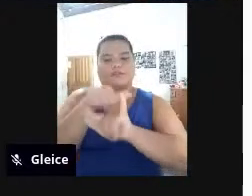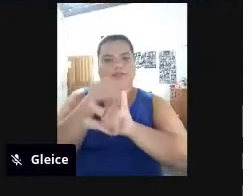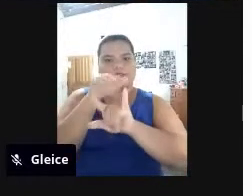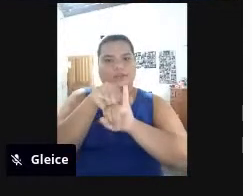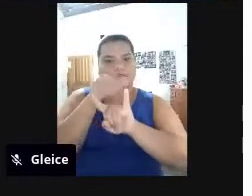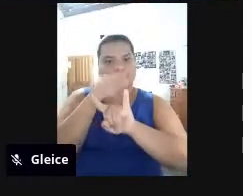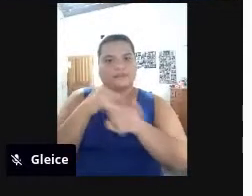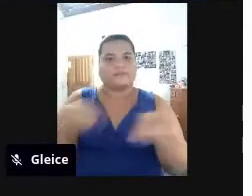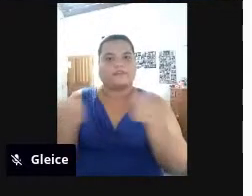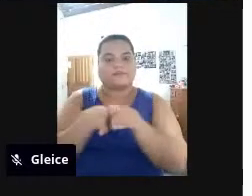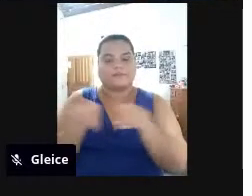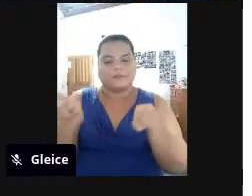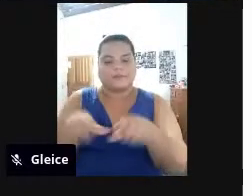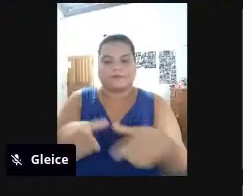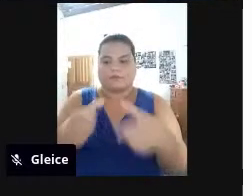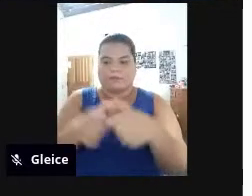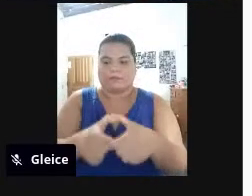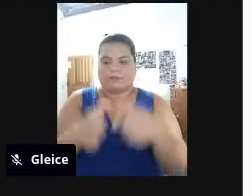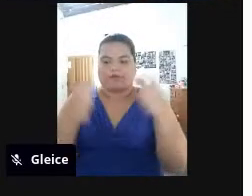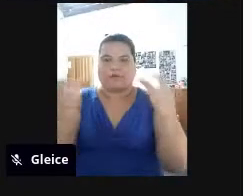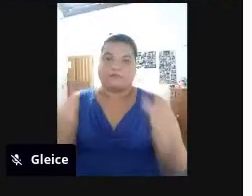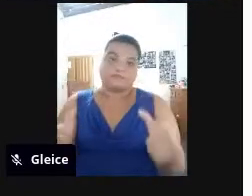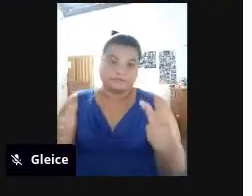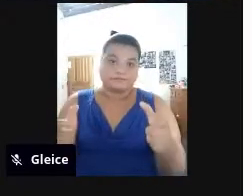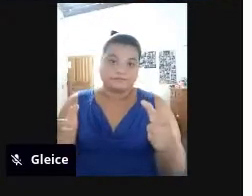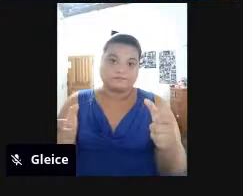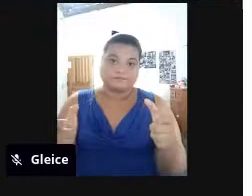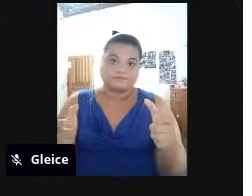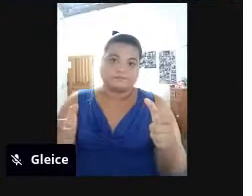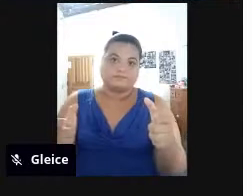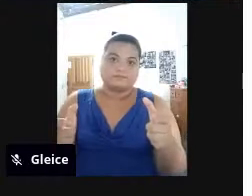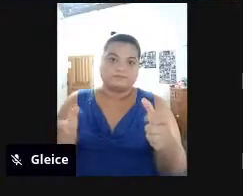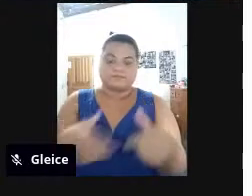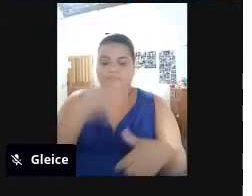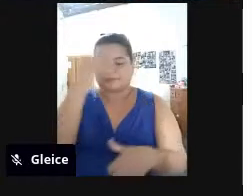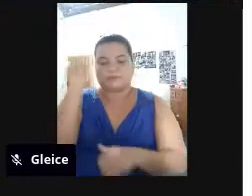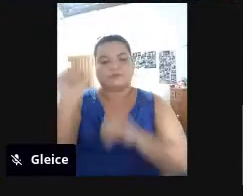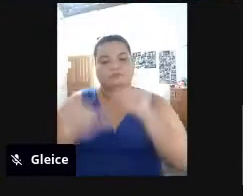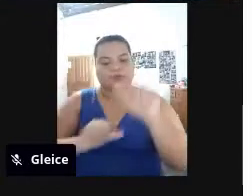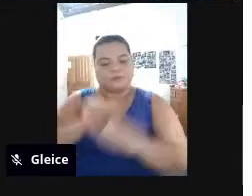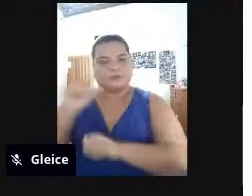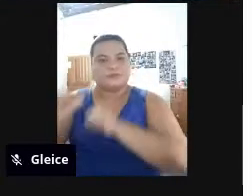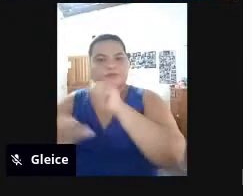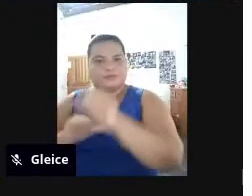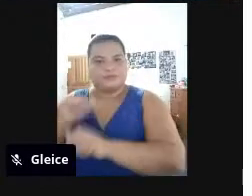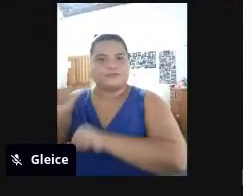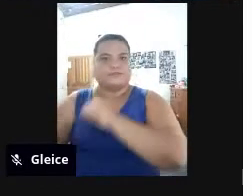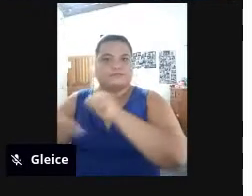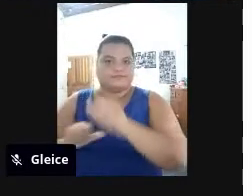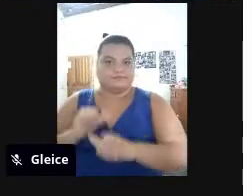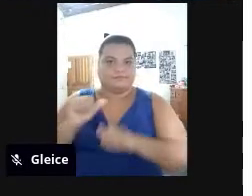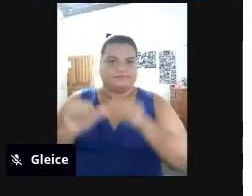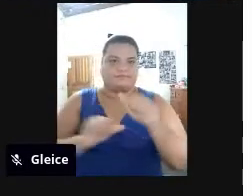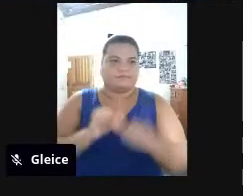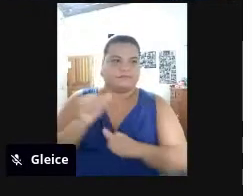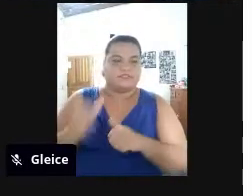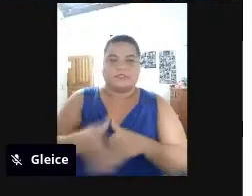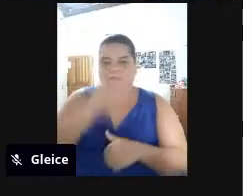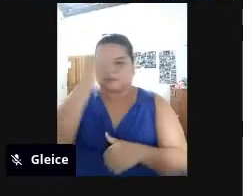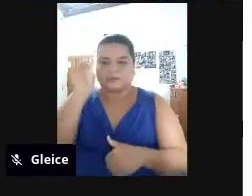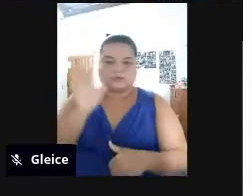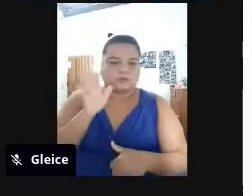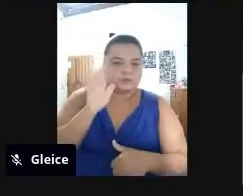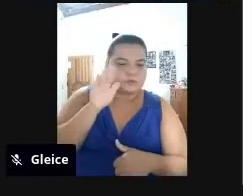se tornam totalmente vegetarianos ou veganos, mas muitos indivíduos onívoros, eles estão curiosos, eles querem experimentar